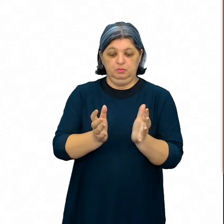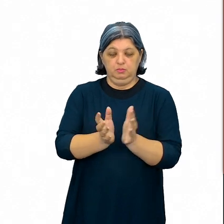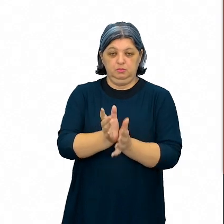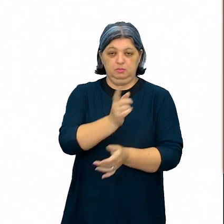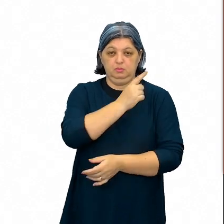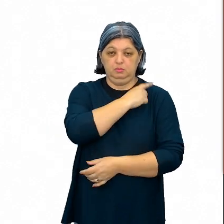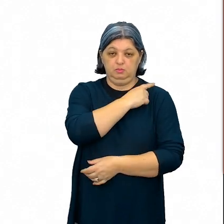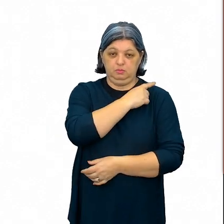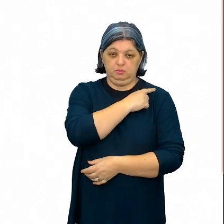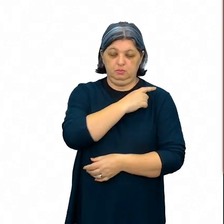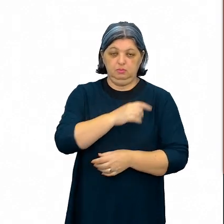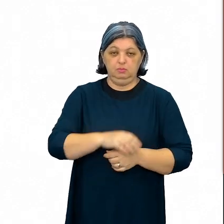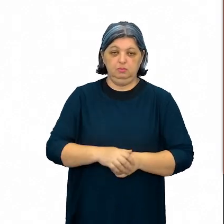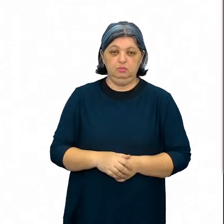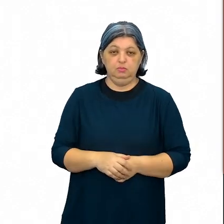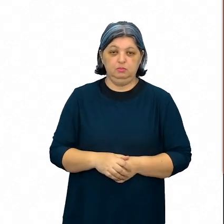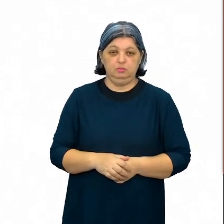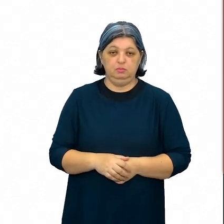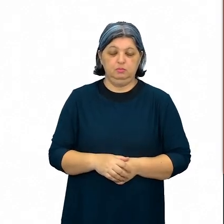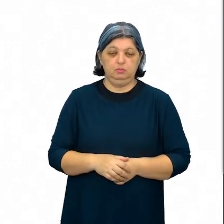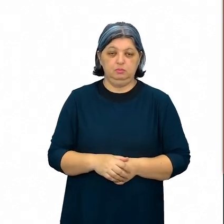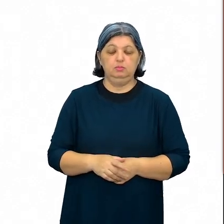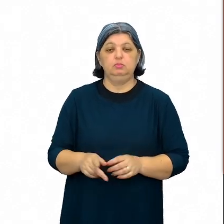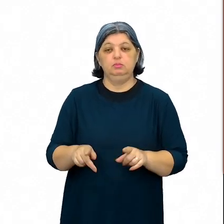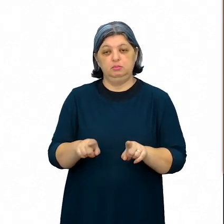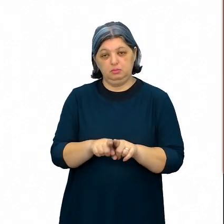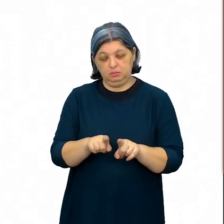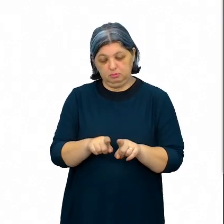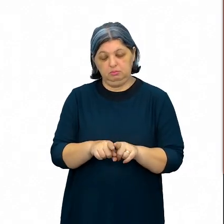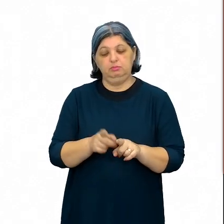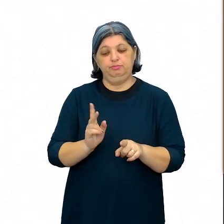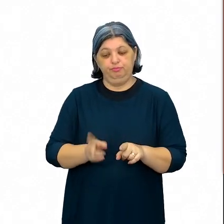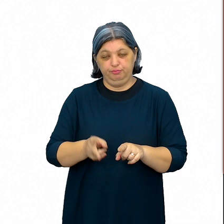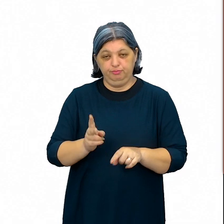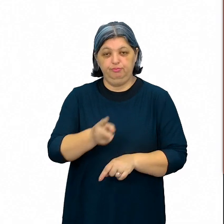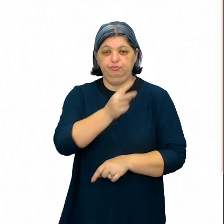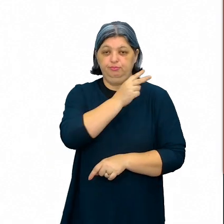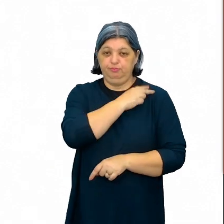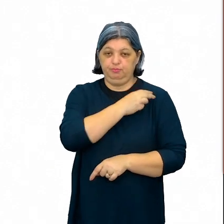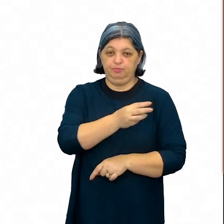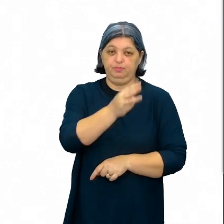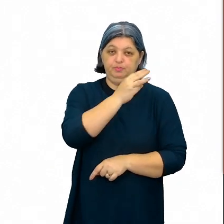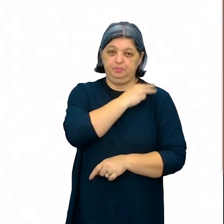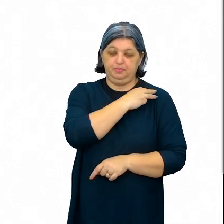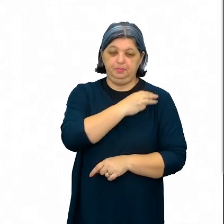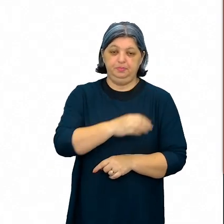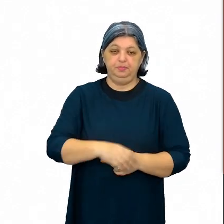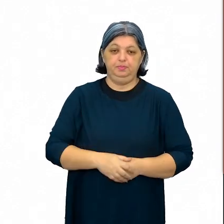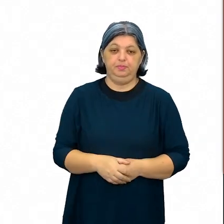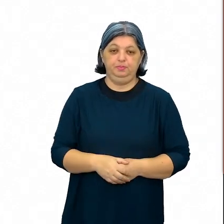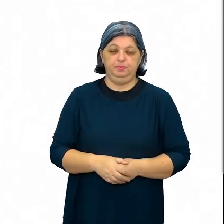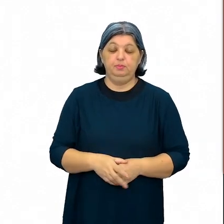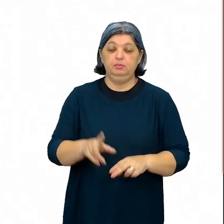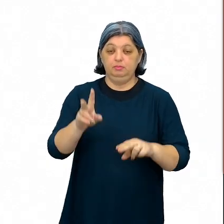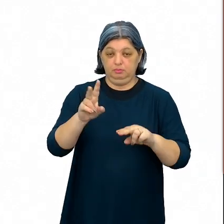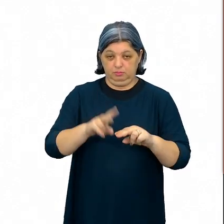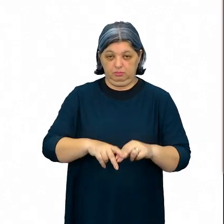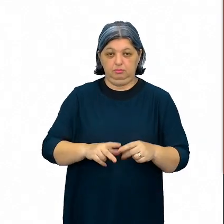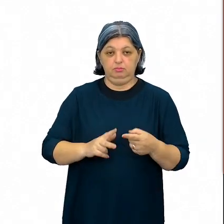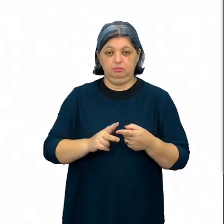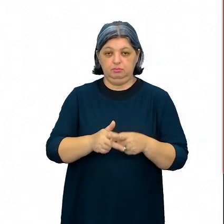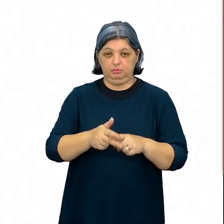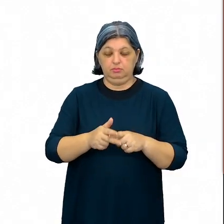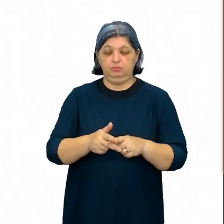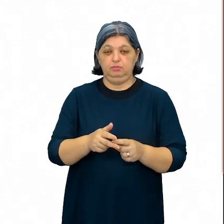e de forma análoga não sei que da 2ª série do Ensino Médio 3ª série do Ensino Médio Tá bem Por conta desses ajustes que eu tô